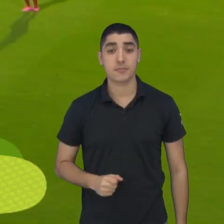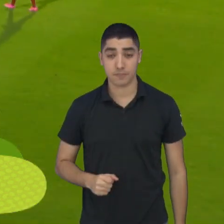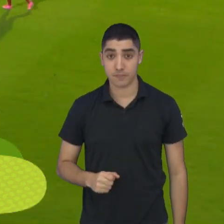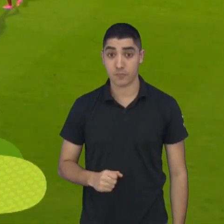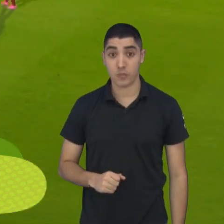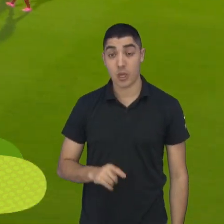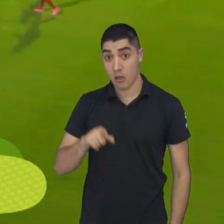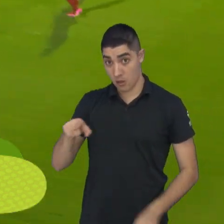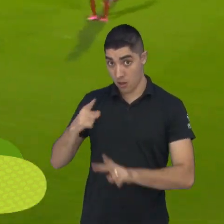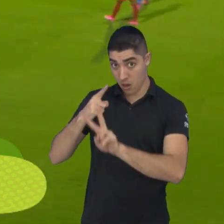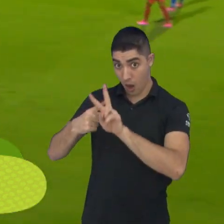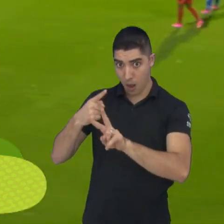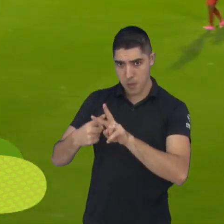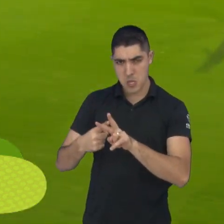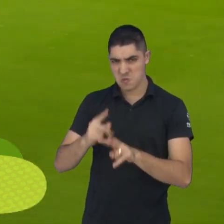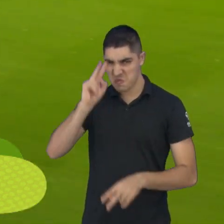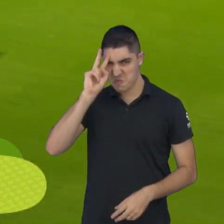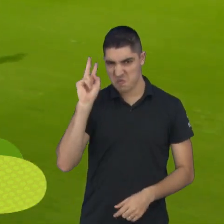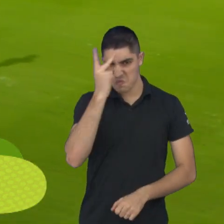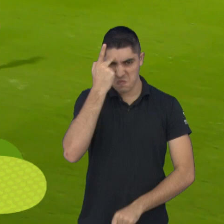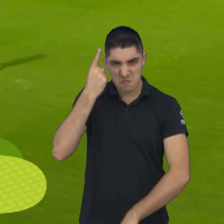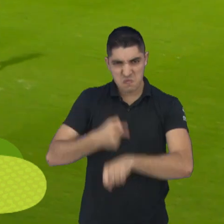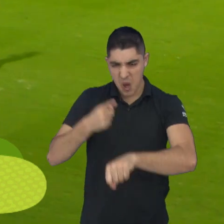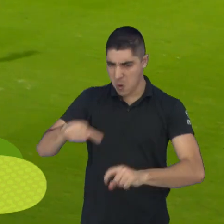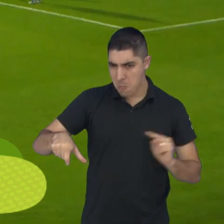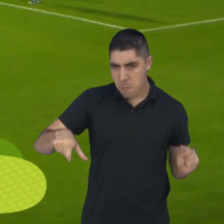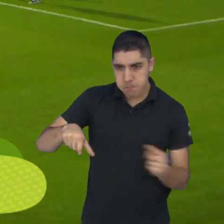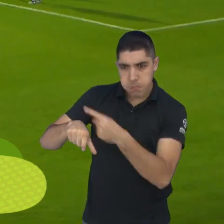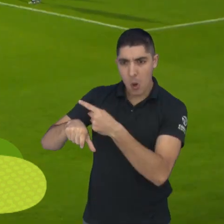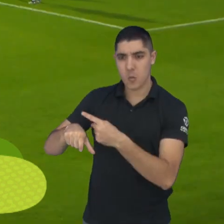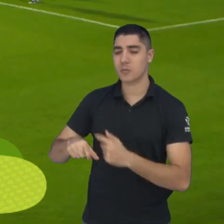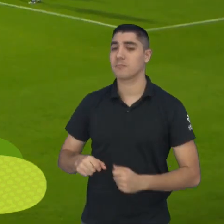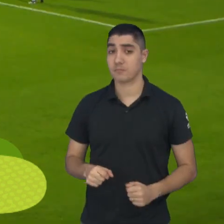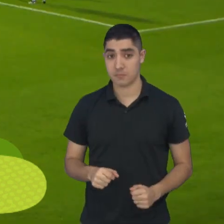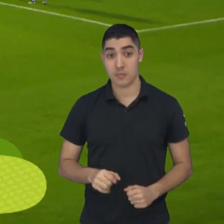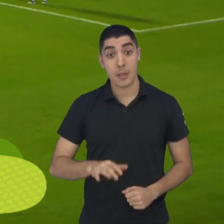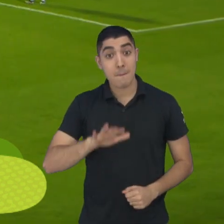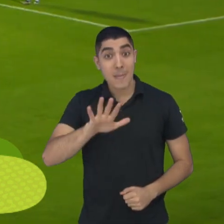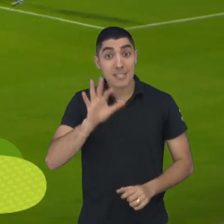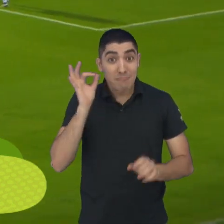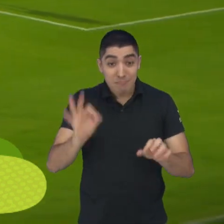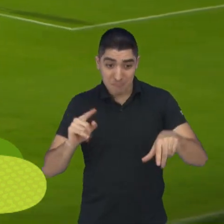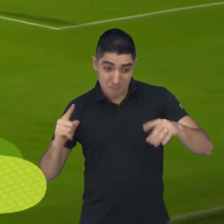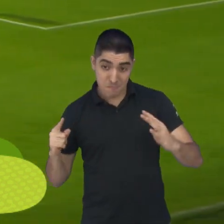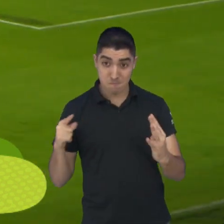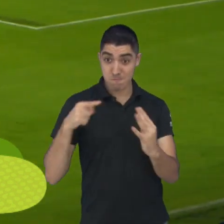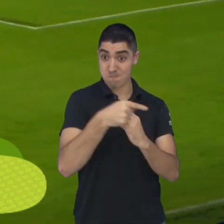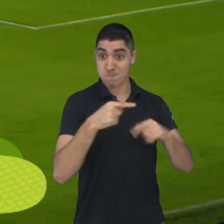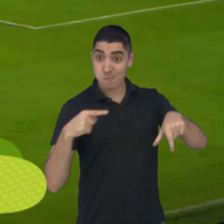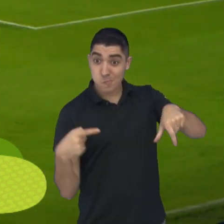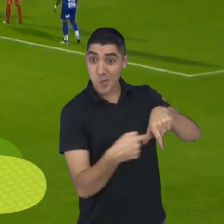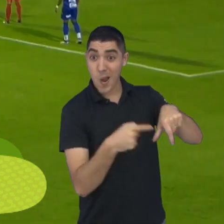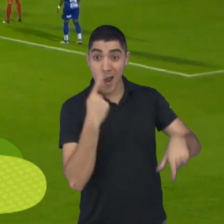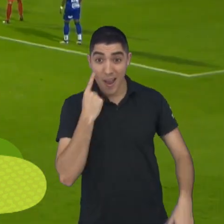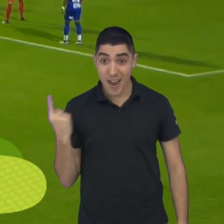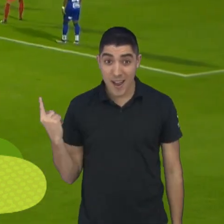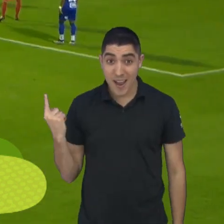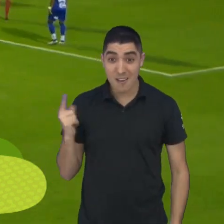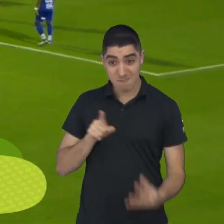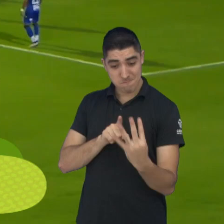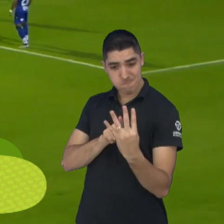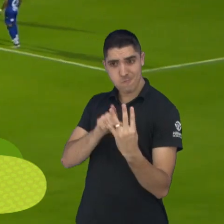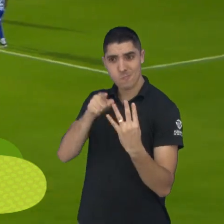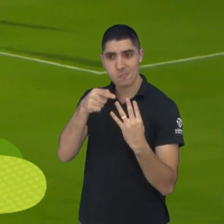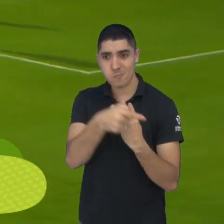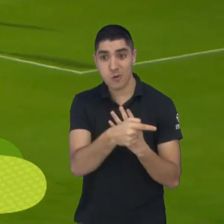Enquanto isso, o Capivariano devolvia na mesma medida. Mas quem abriu o placar foi a Águia, nessa cobrança de falta